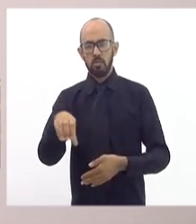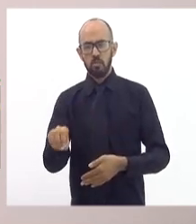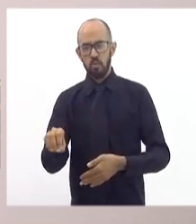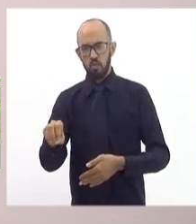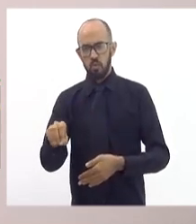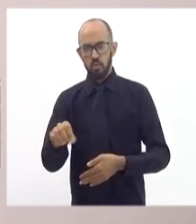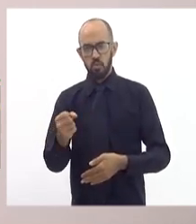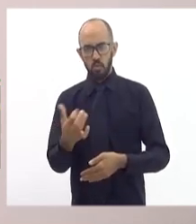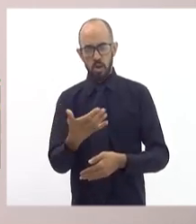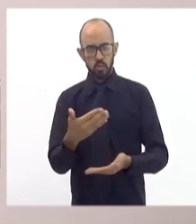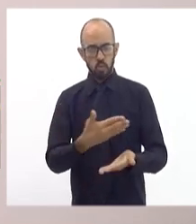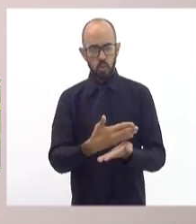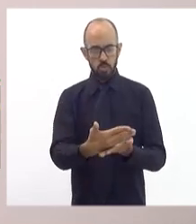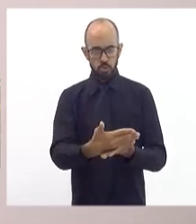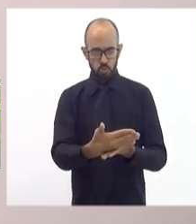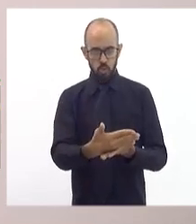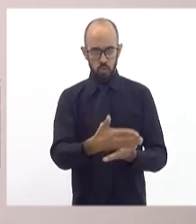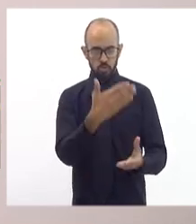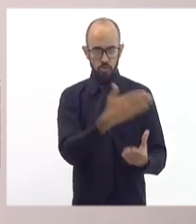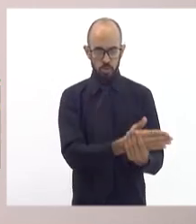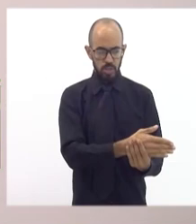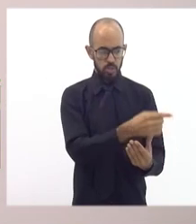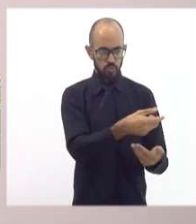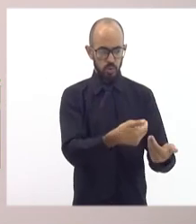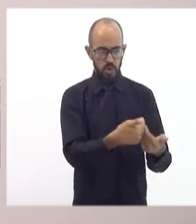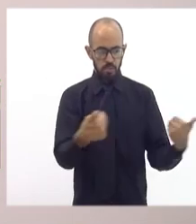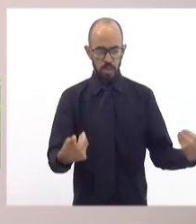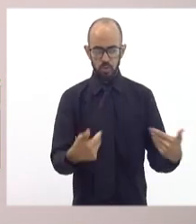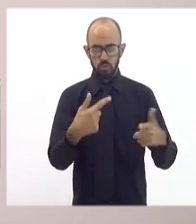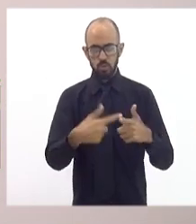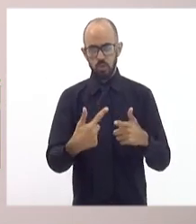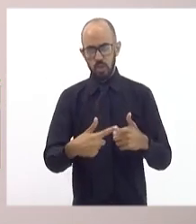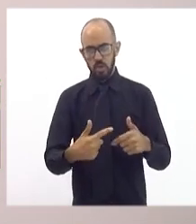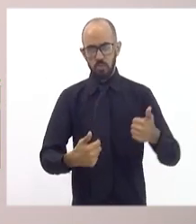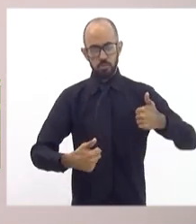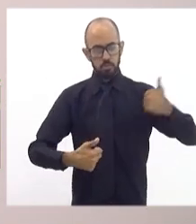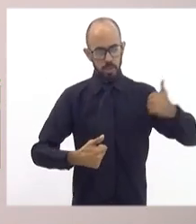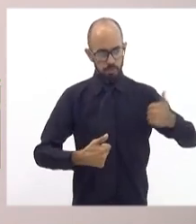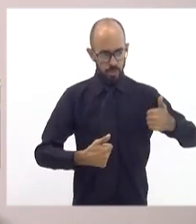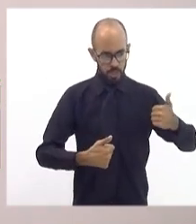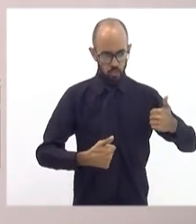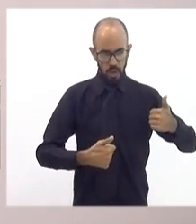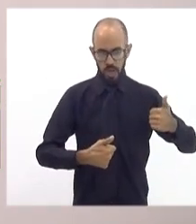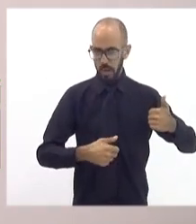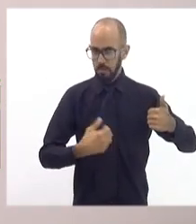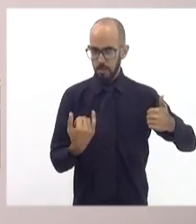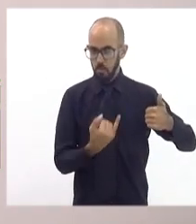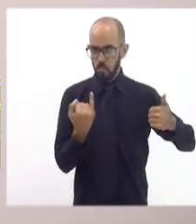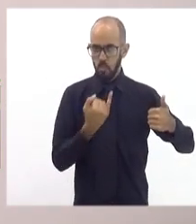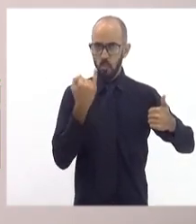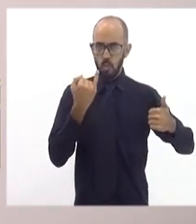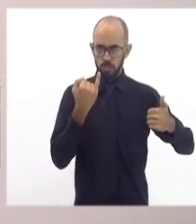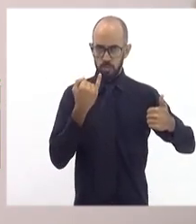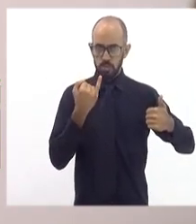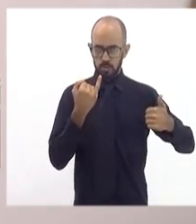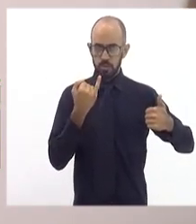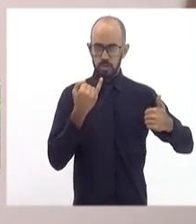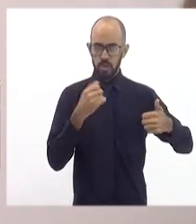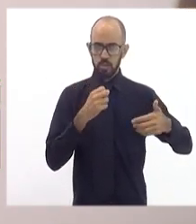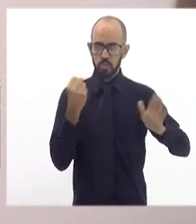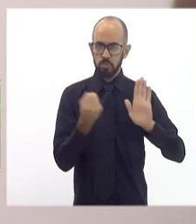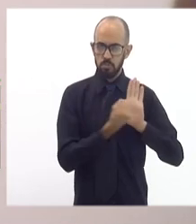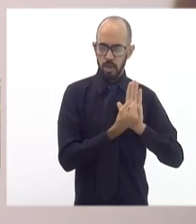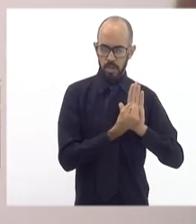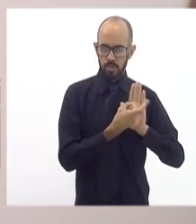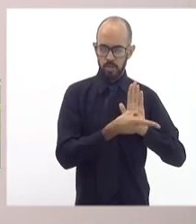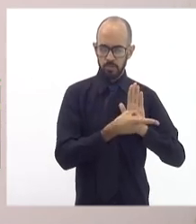ideia os processos foram repartidos por quê Porque um era para significativo Impacto grande visto que eles entraram com processo de licença de